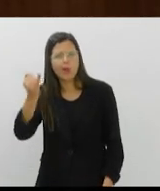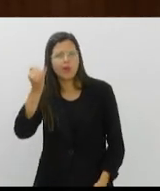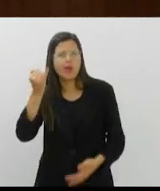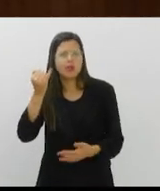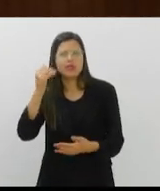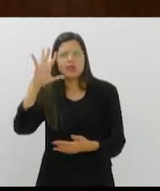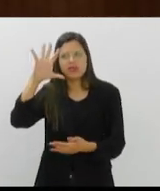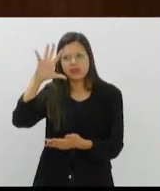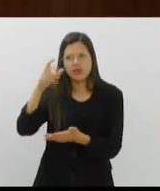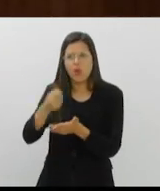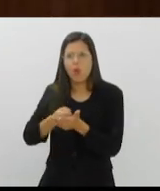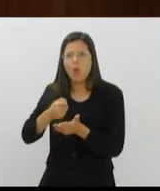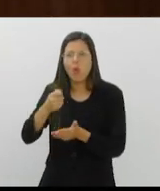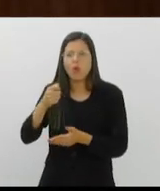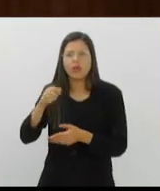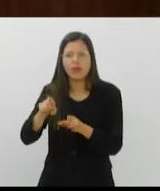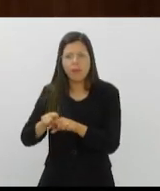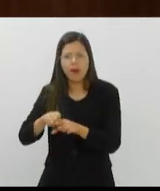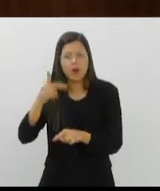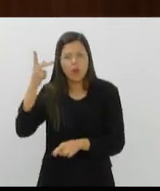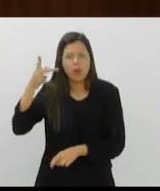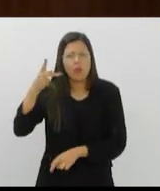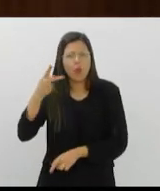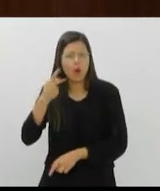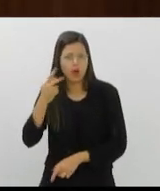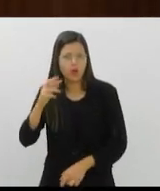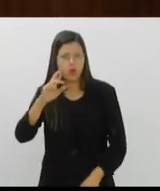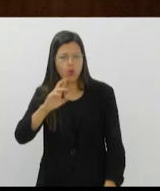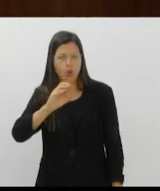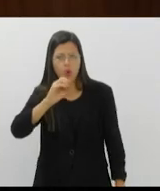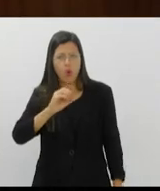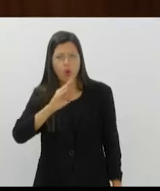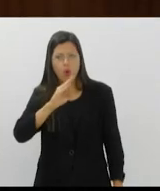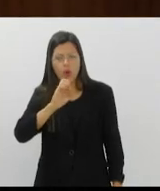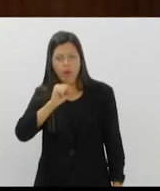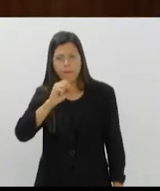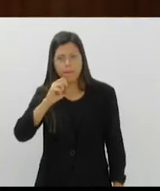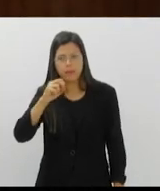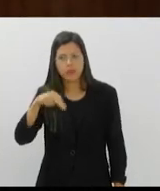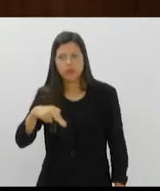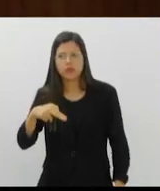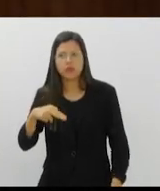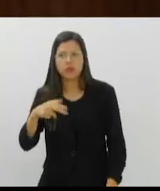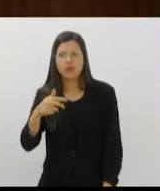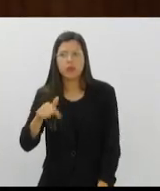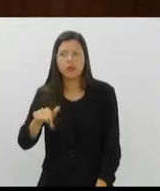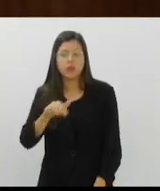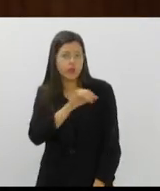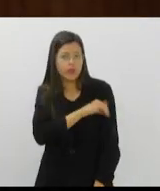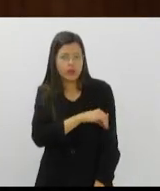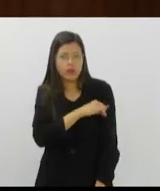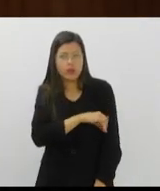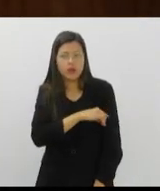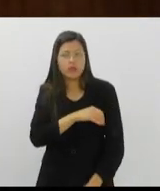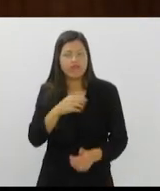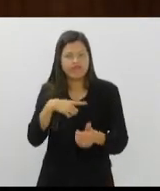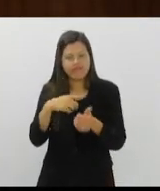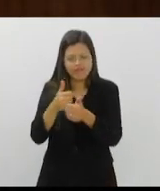procurador Robson, ao diretor desta casa. E, mais uma vez, o Rio entrará no protagonismo de